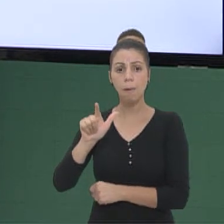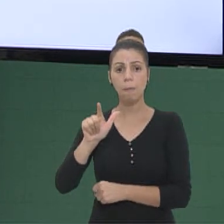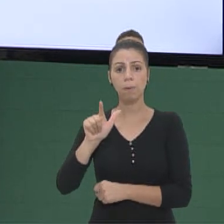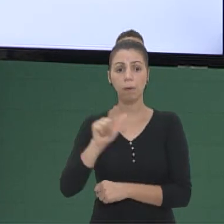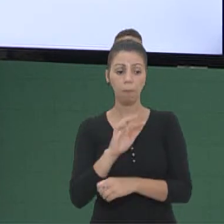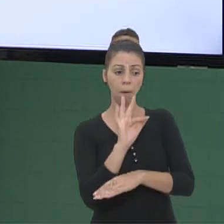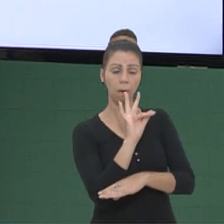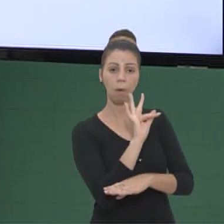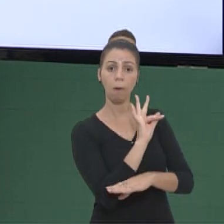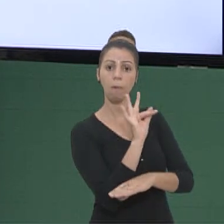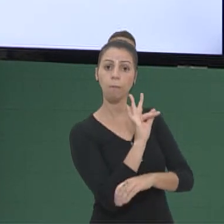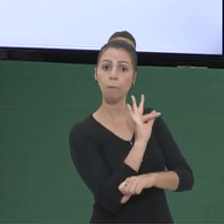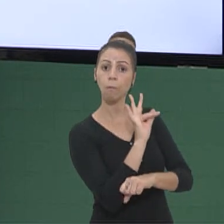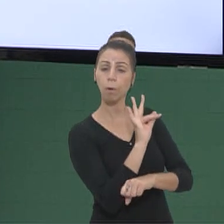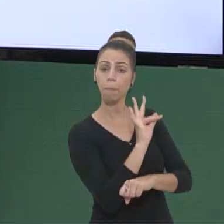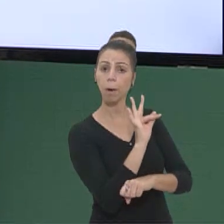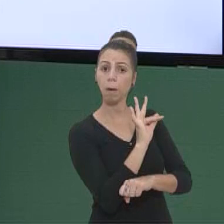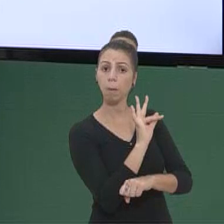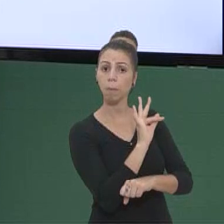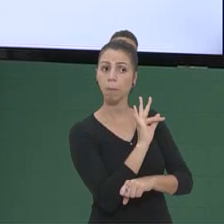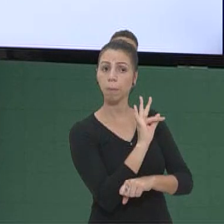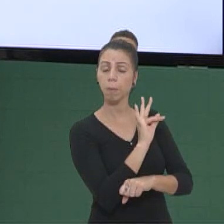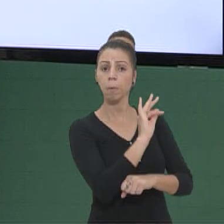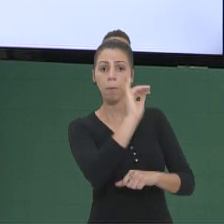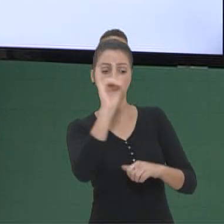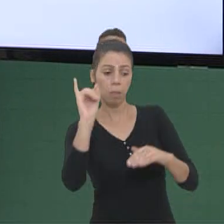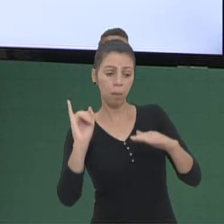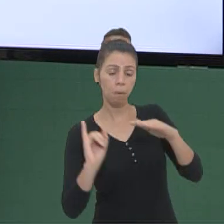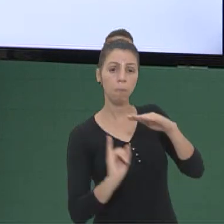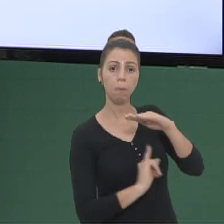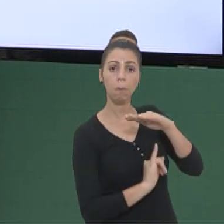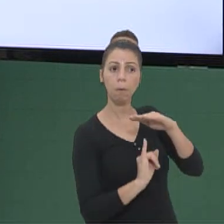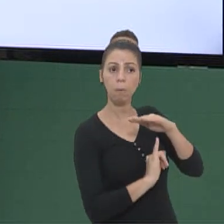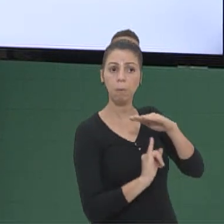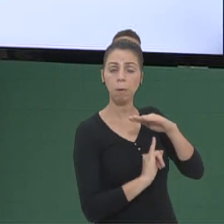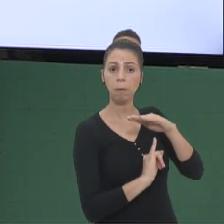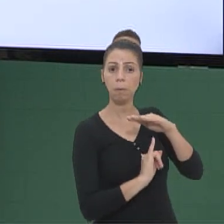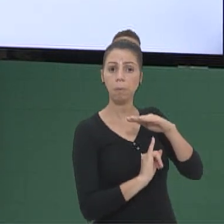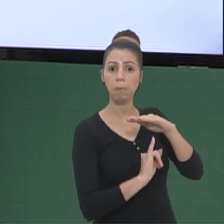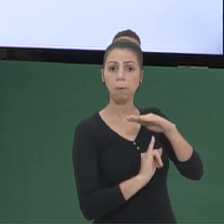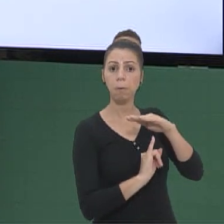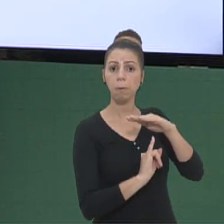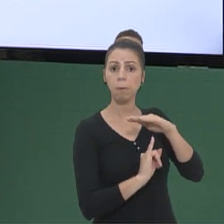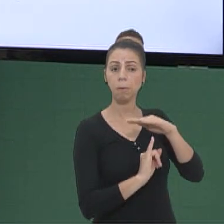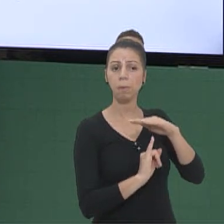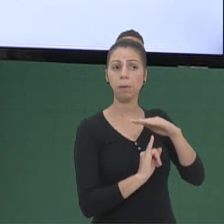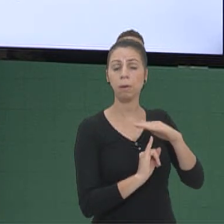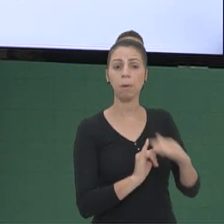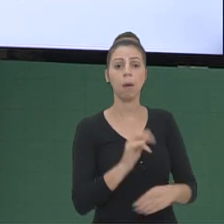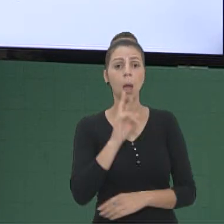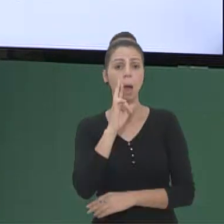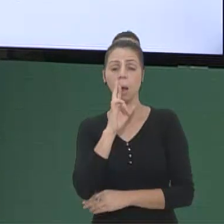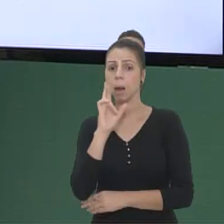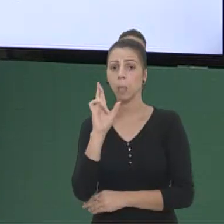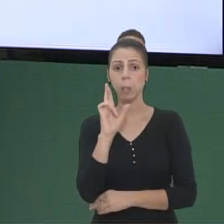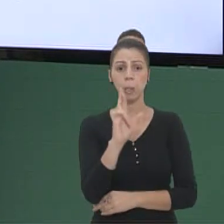formal ustedes, o informal ficaria vosotros.